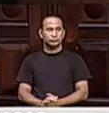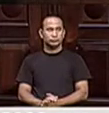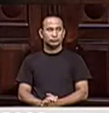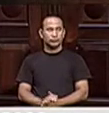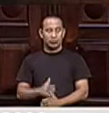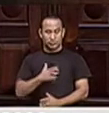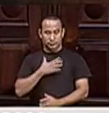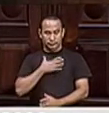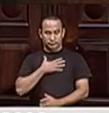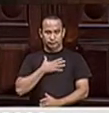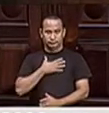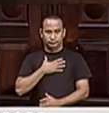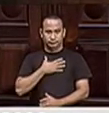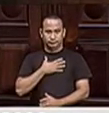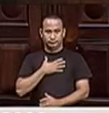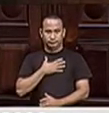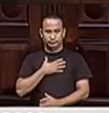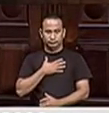Eu